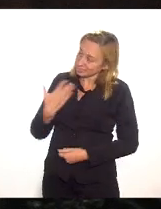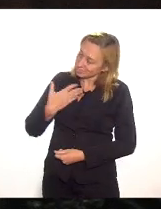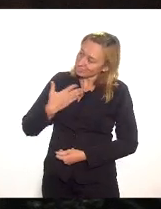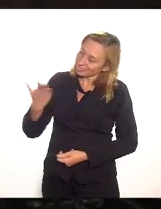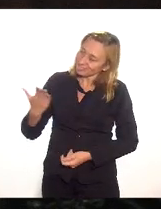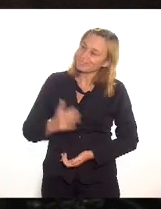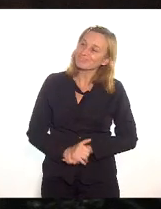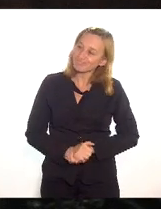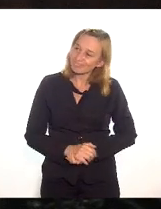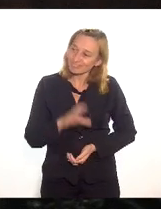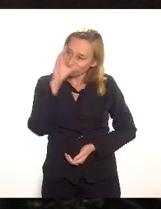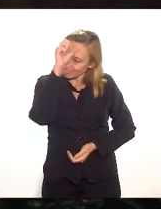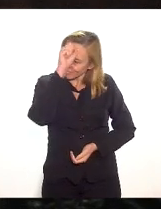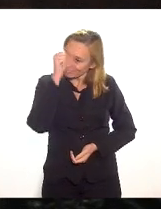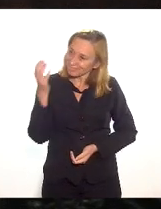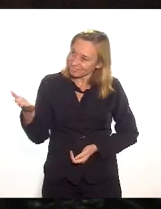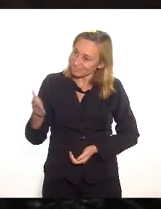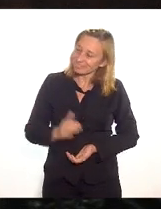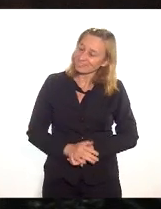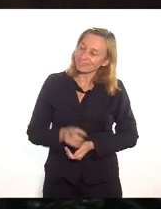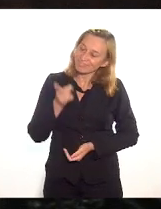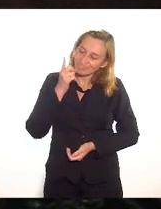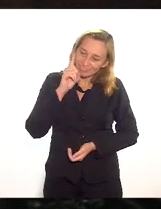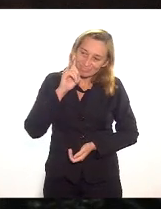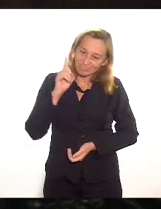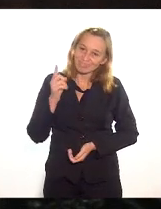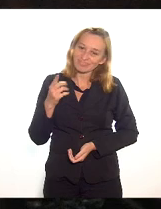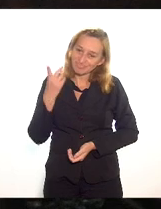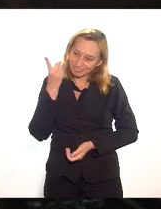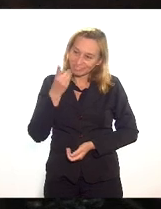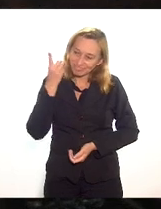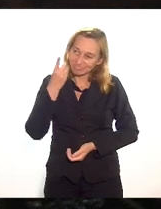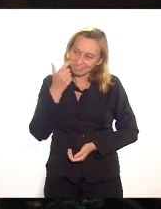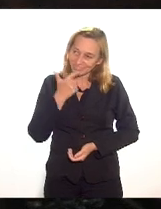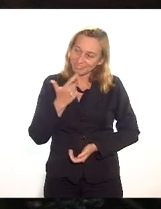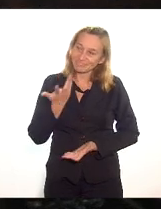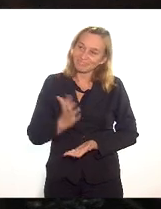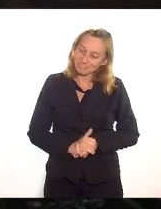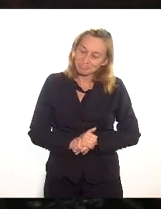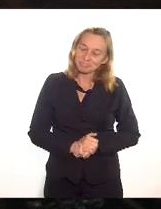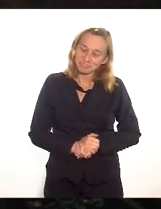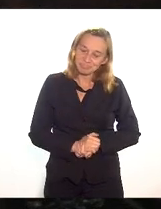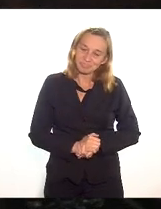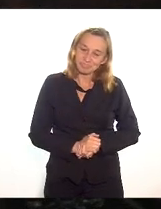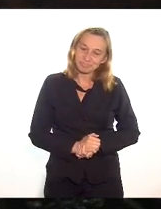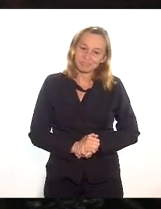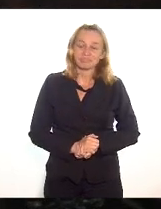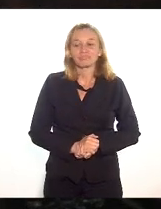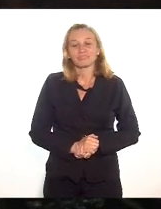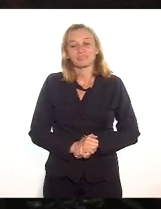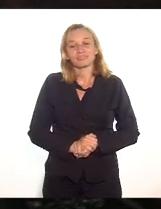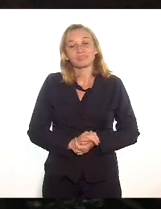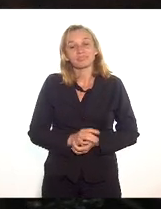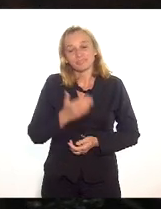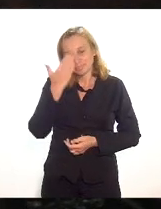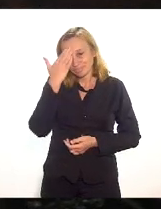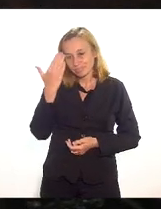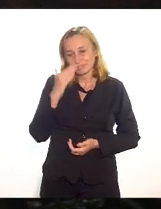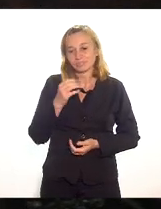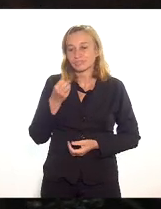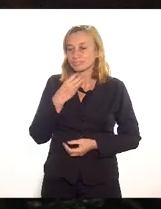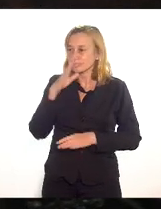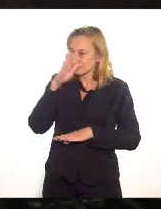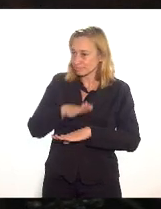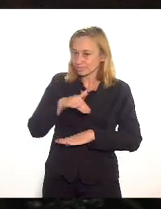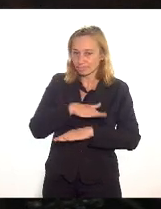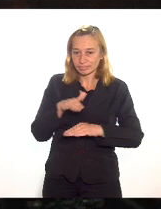aprender contigo nosso dia a dia de parlamento e de vida privada também. Queria dar uma boa tarde